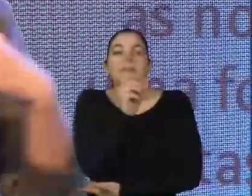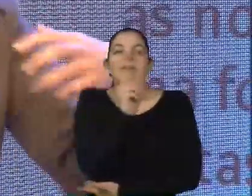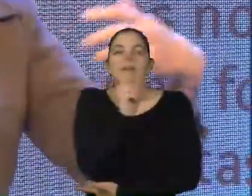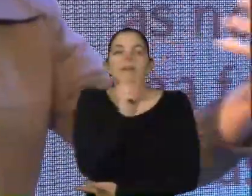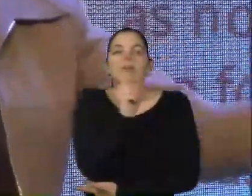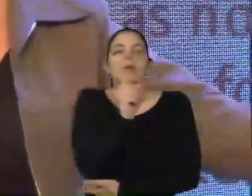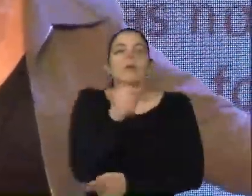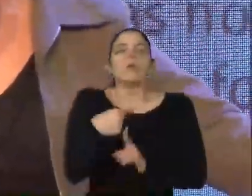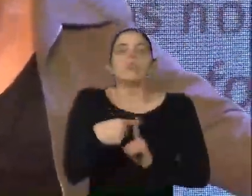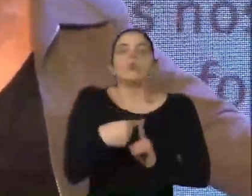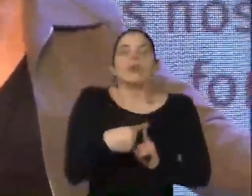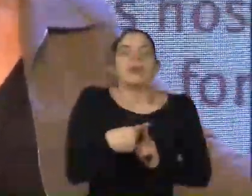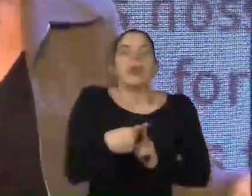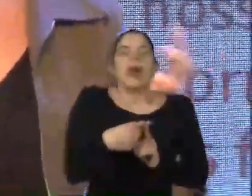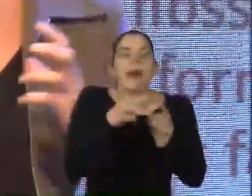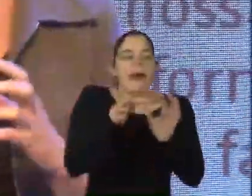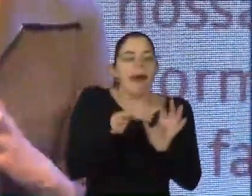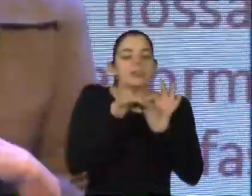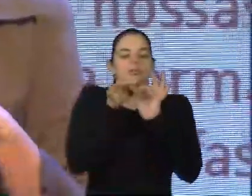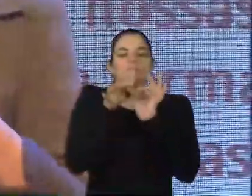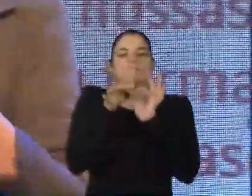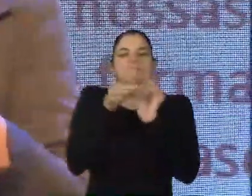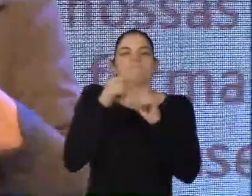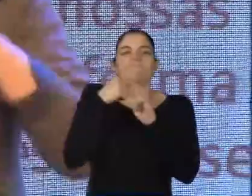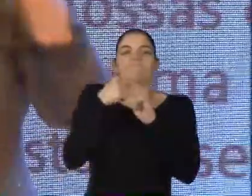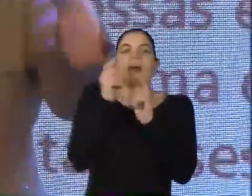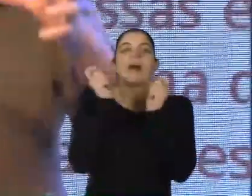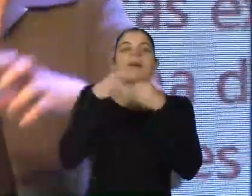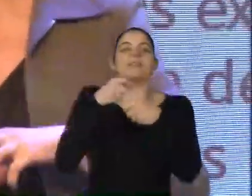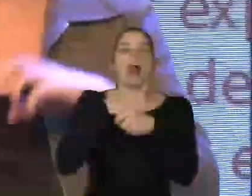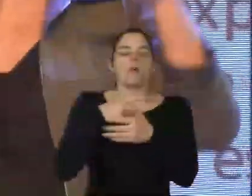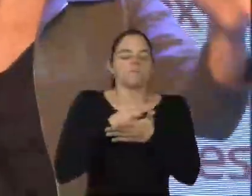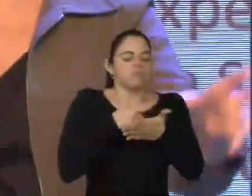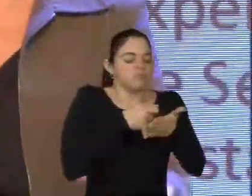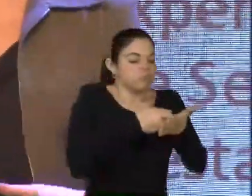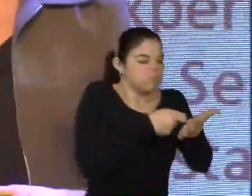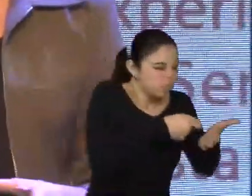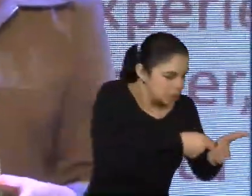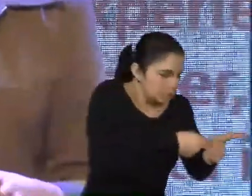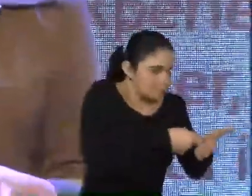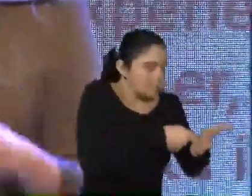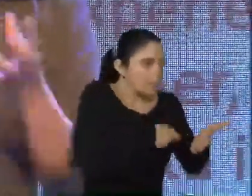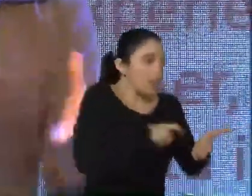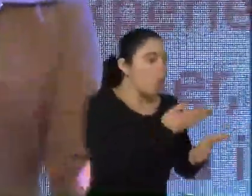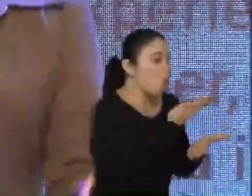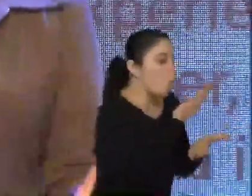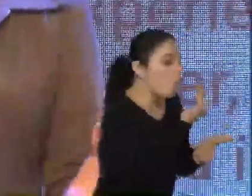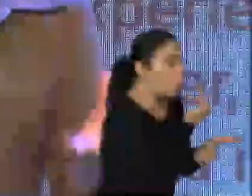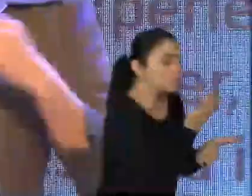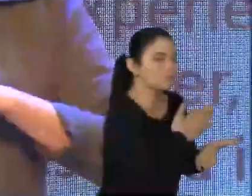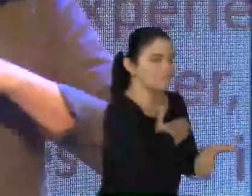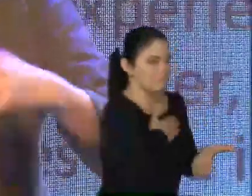espécie, também está associado à capacidade de nós termos lutado, brigado pela nossa comida. E aí